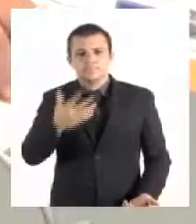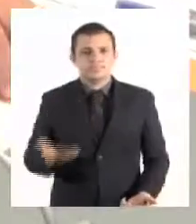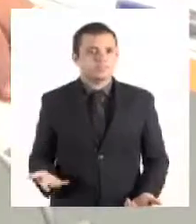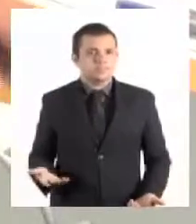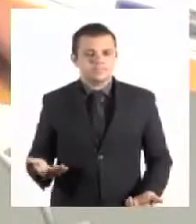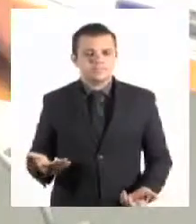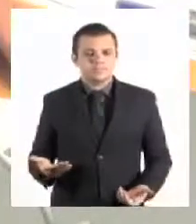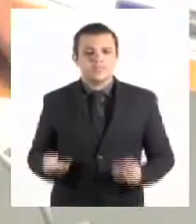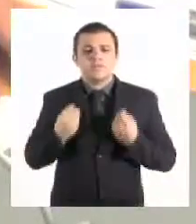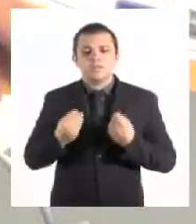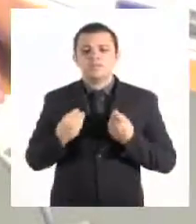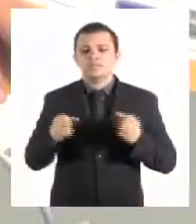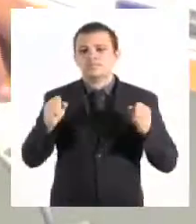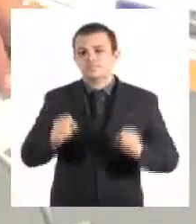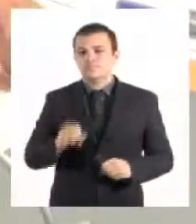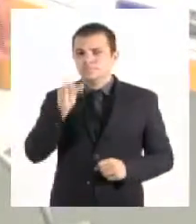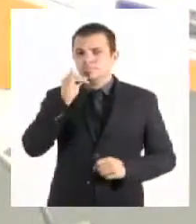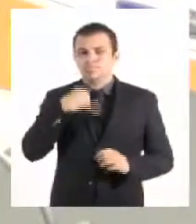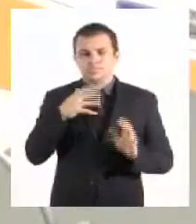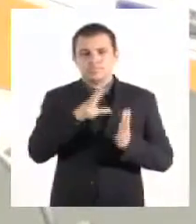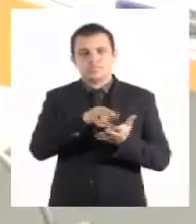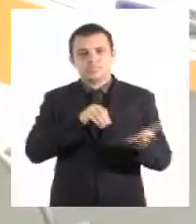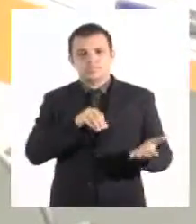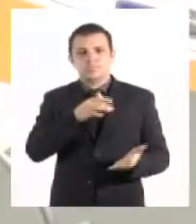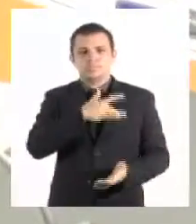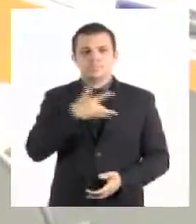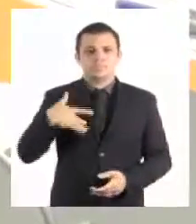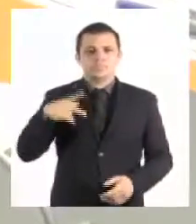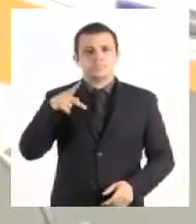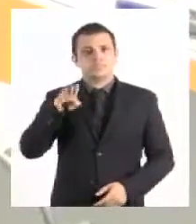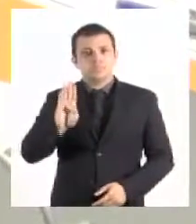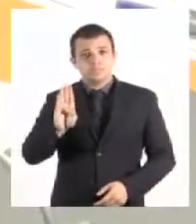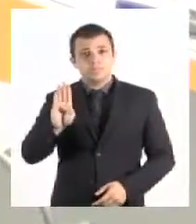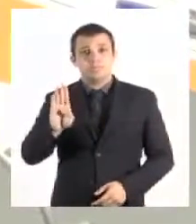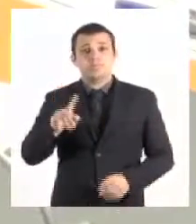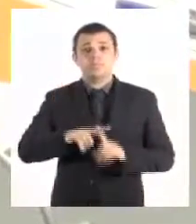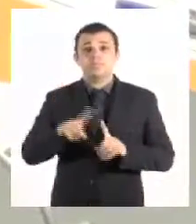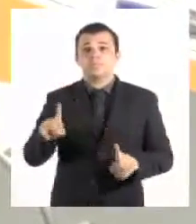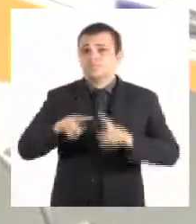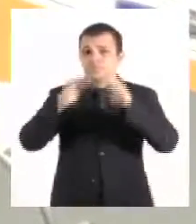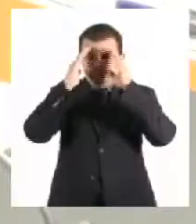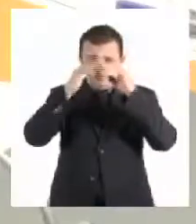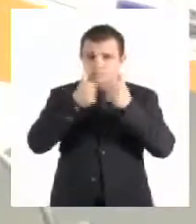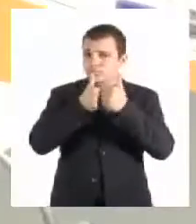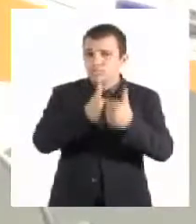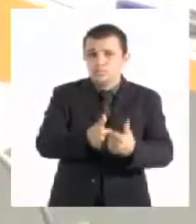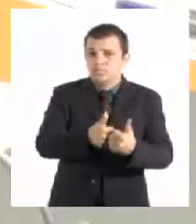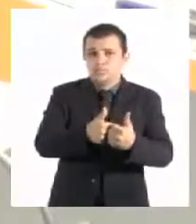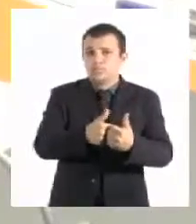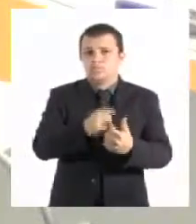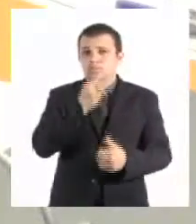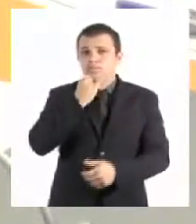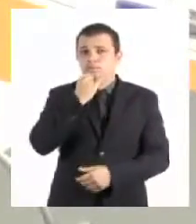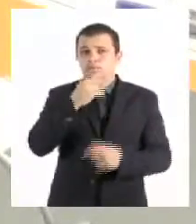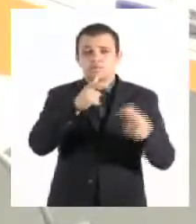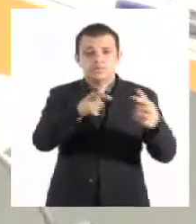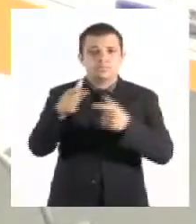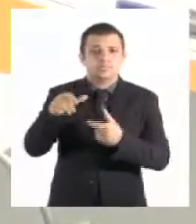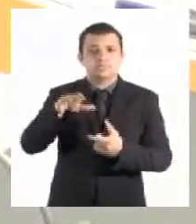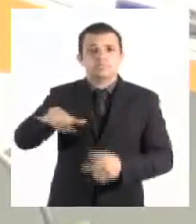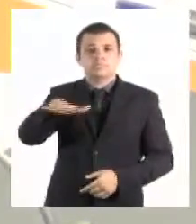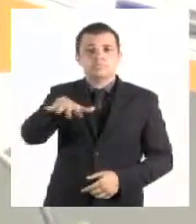Como é que se faz um modelo de saúde pública sem seguir o modelo regionalizado? Porque a